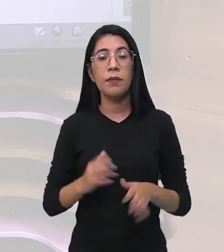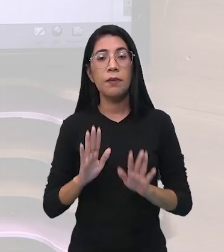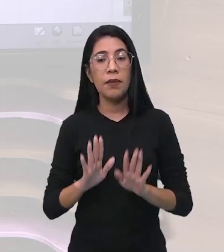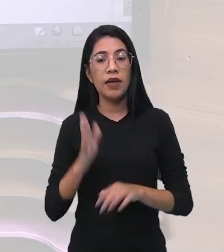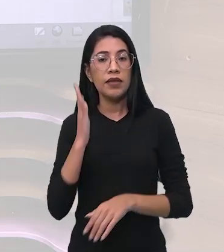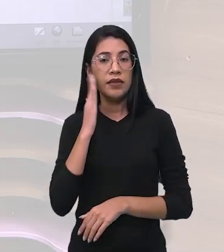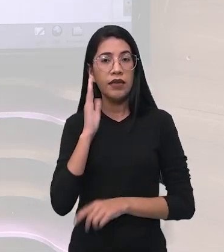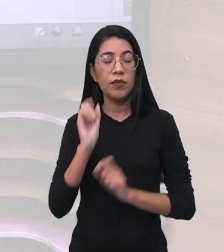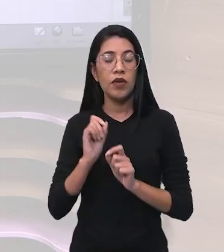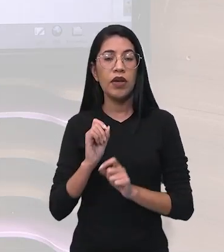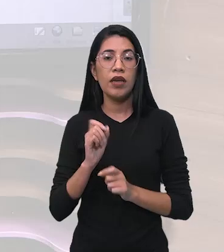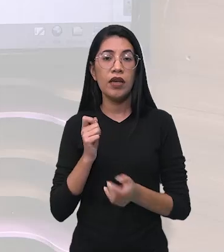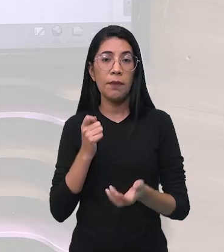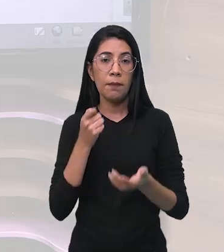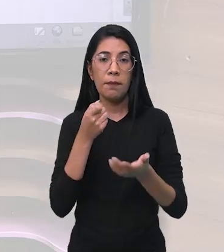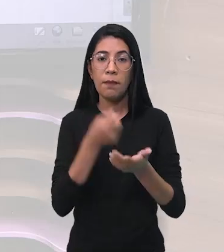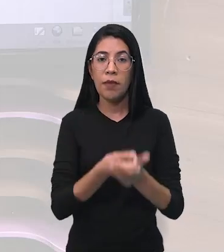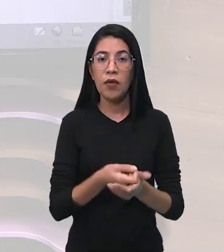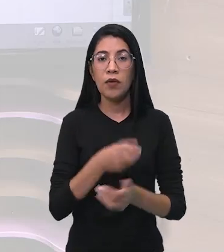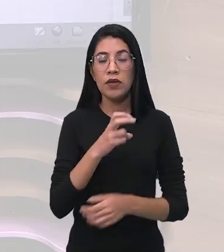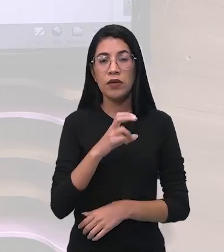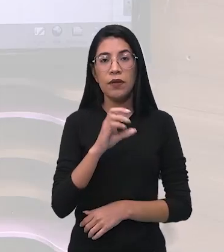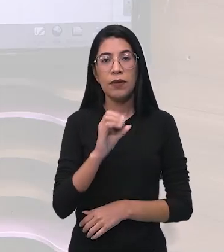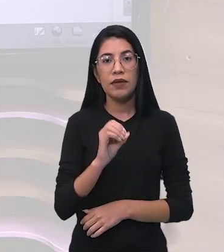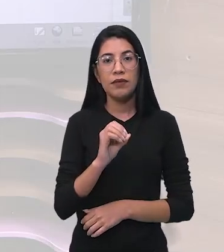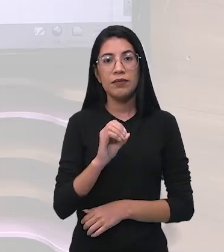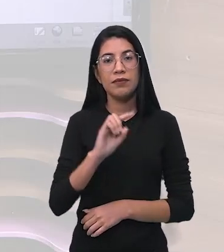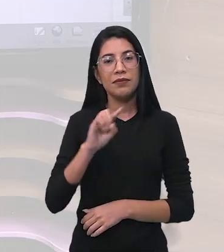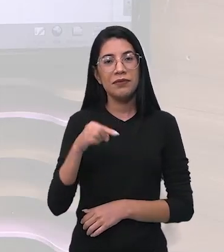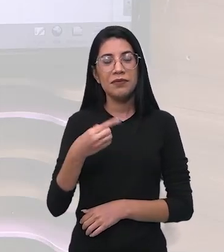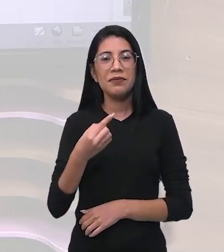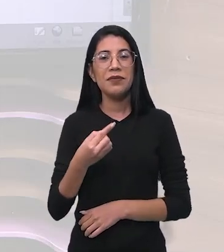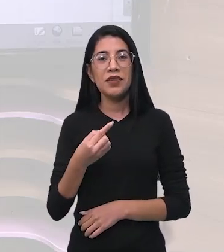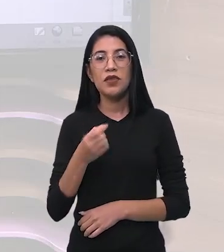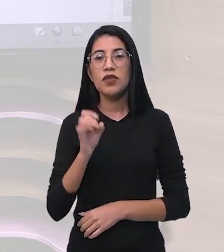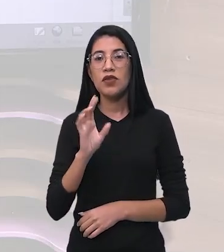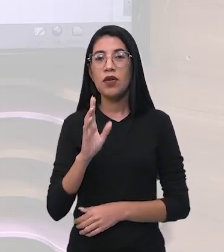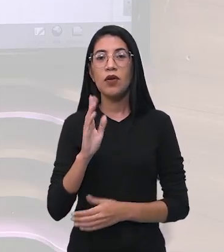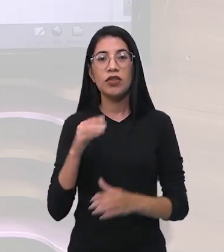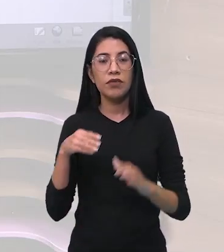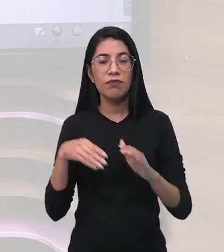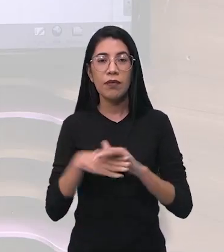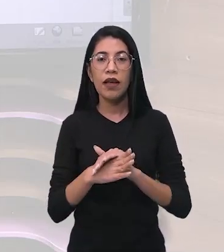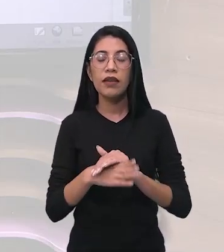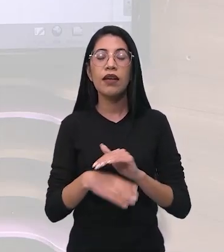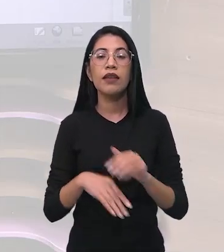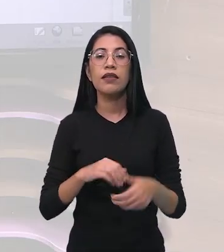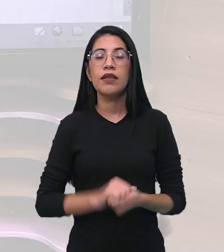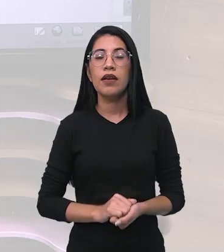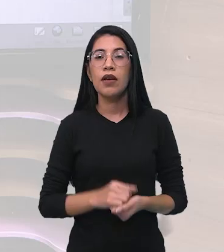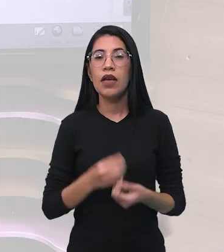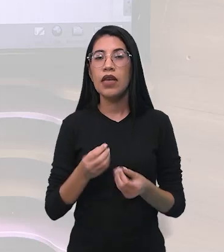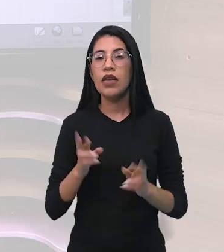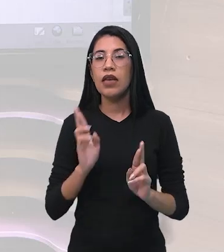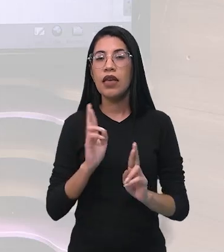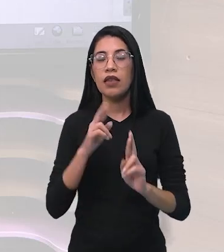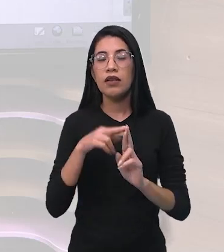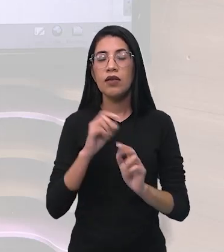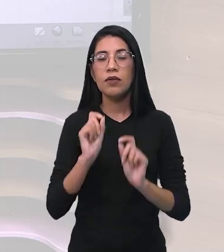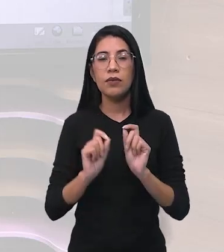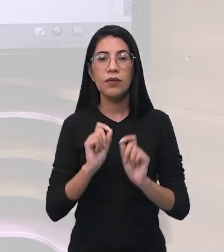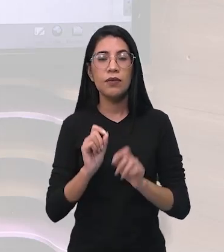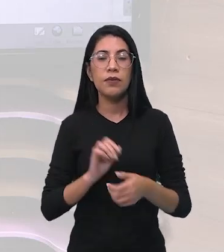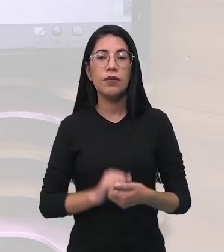deu 54 mil, mas esse 54 mil foi apenas uma entrada. E essa entrada corresponde nesse